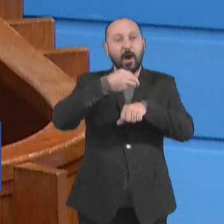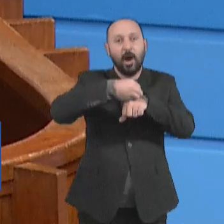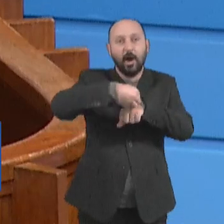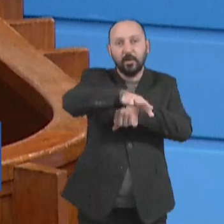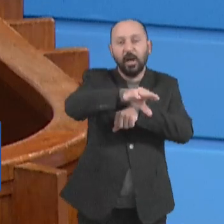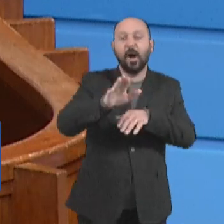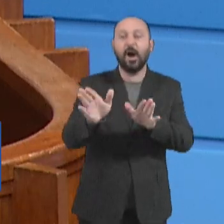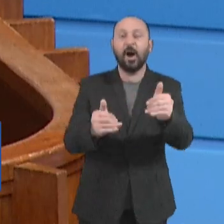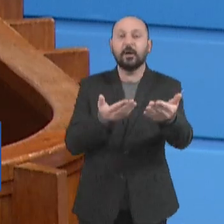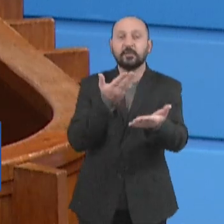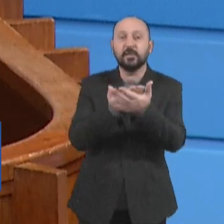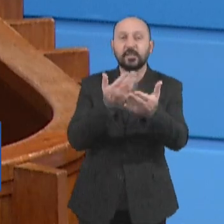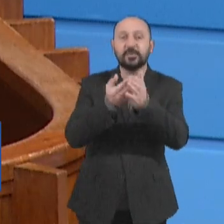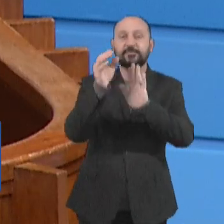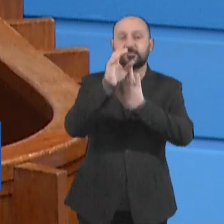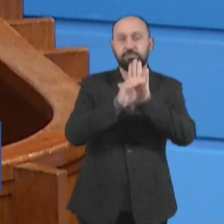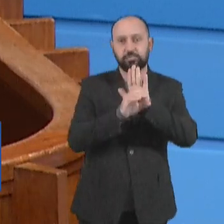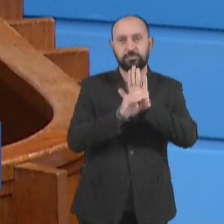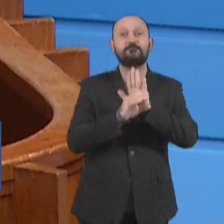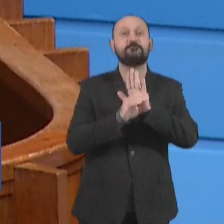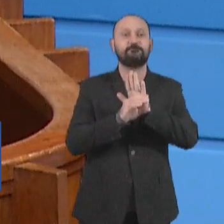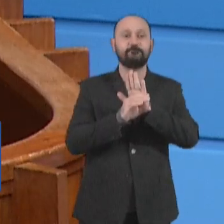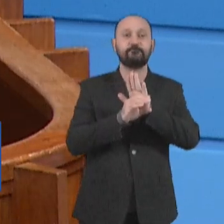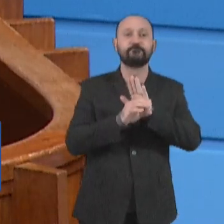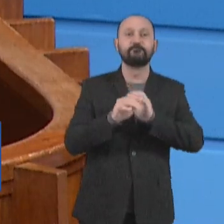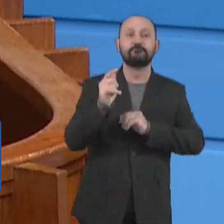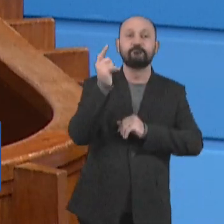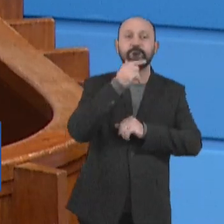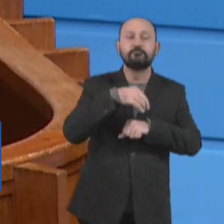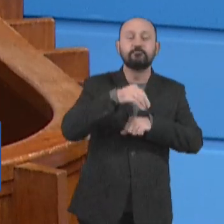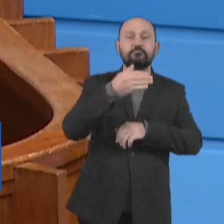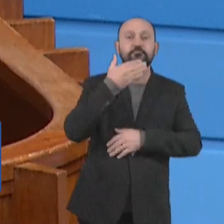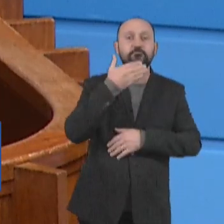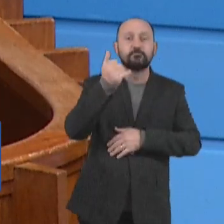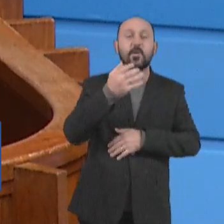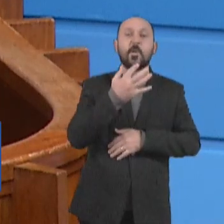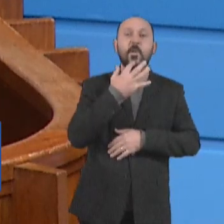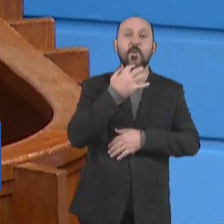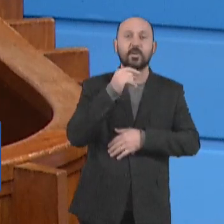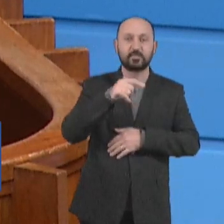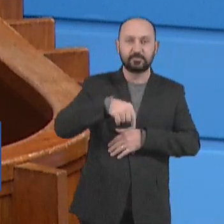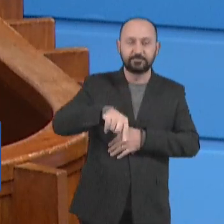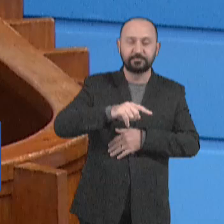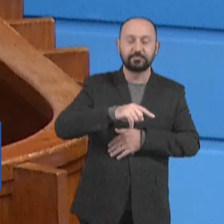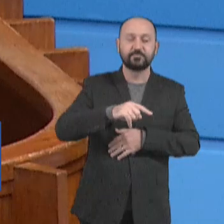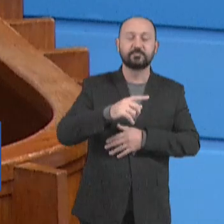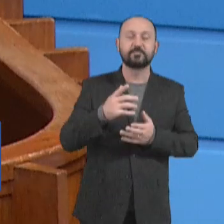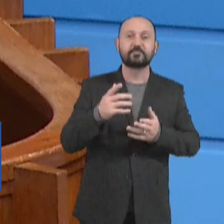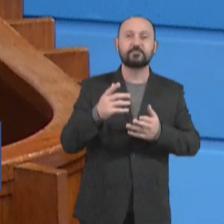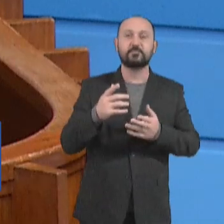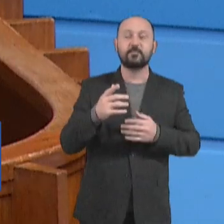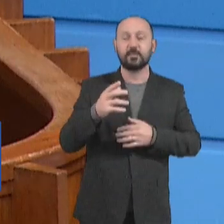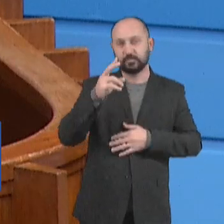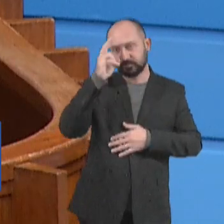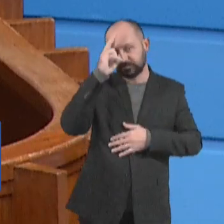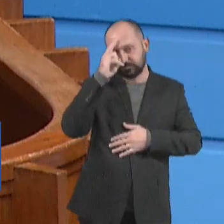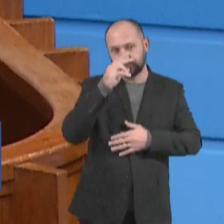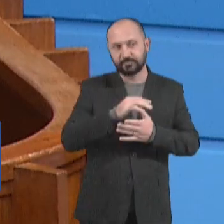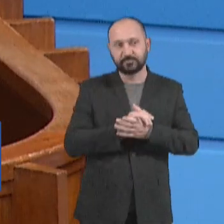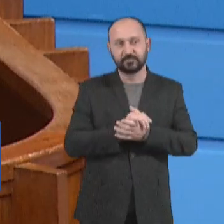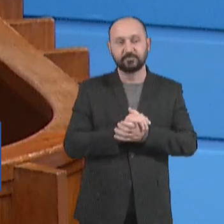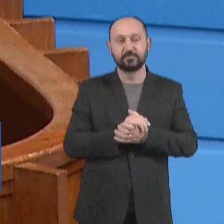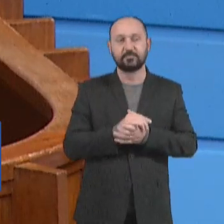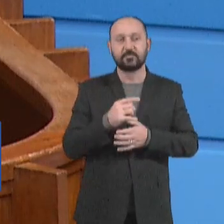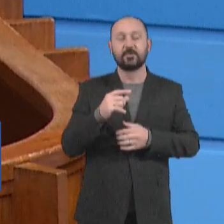levar para a sala de aula esses conteúdos, né, para que a gente possa melhor conhecer a nossa história. Eu